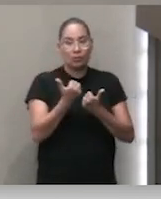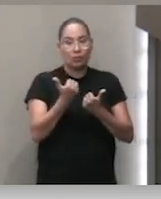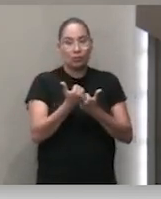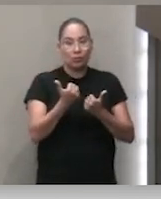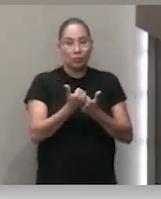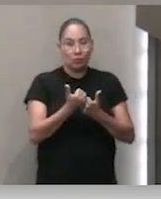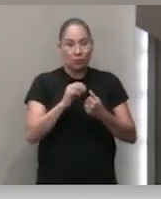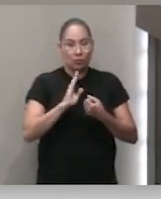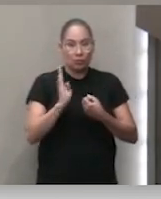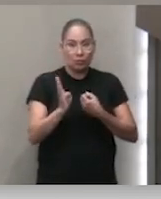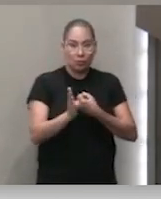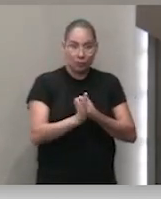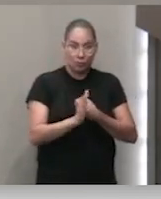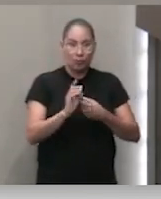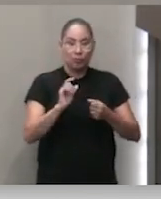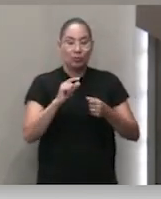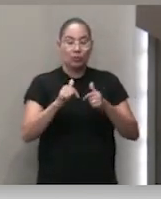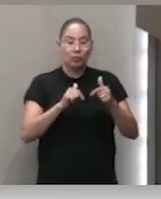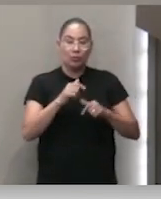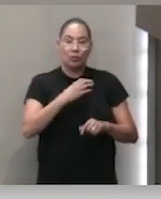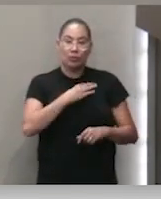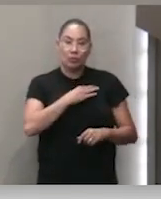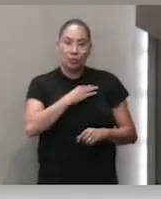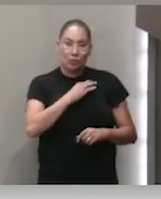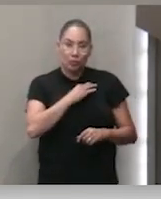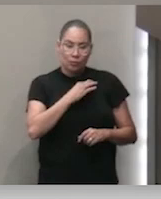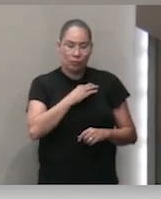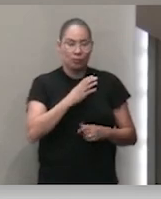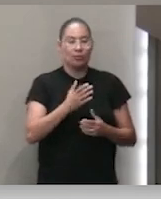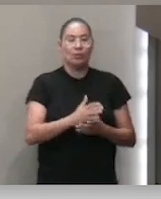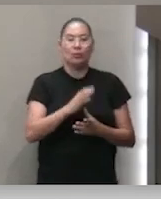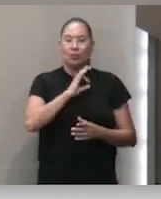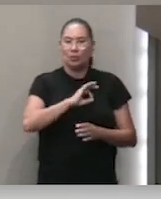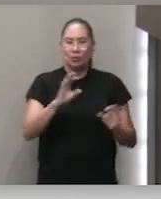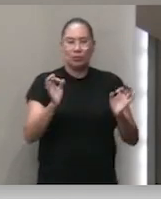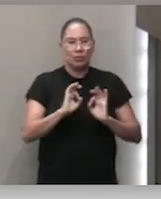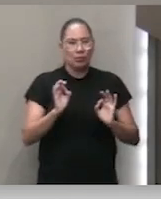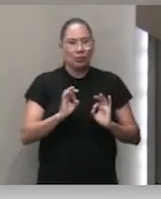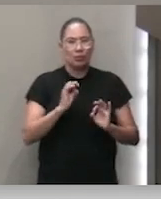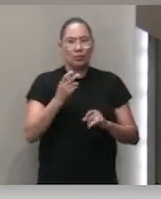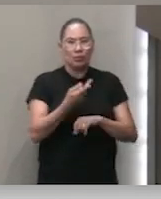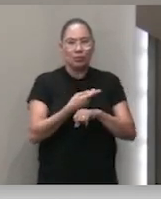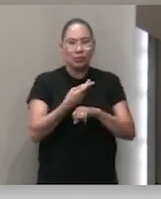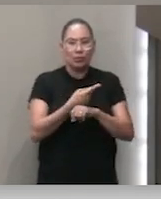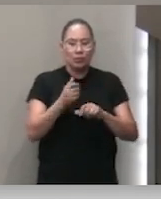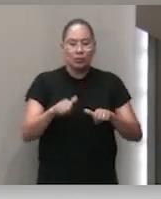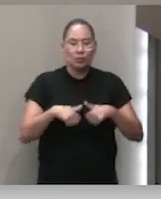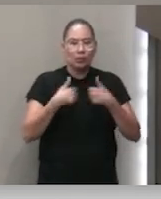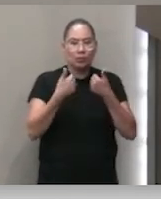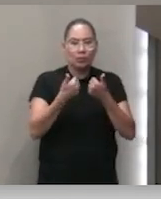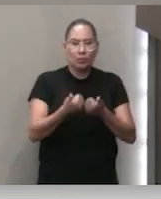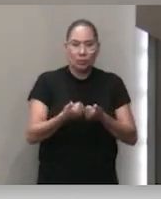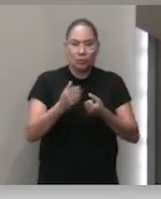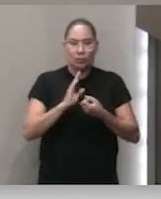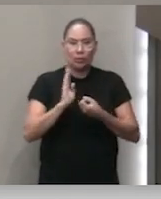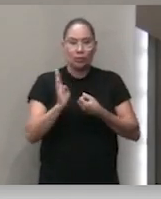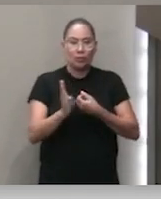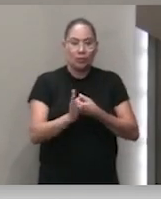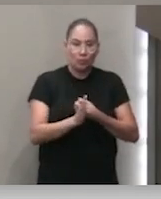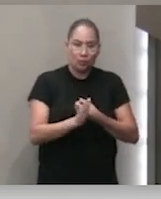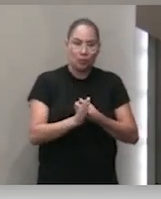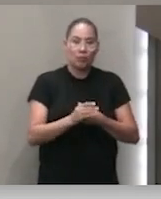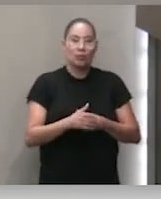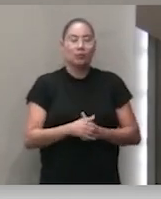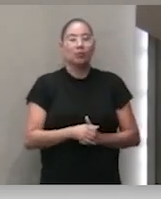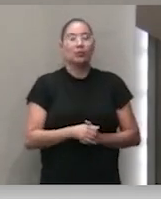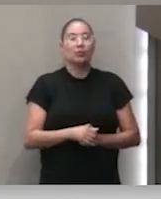de bairro, que faz um trabalho voluntário, sem cobrar nada, sempre correndo de atrás, em busca de melhorias para o seu bairro, para a sua